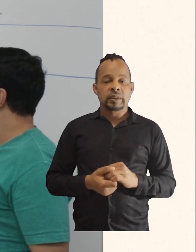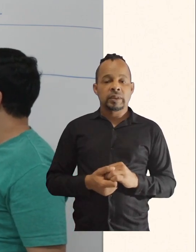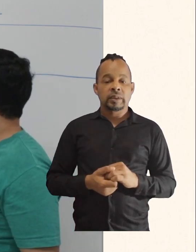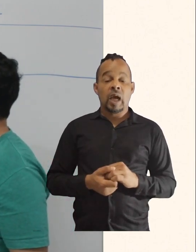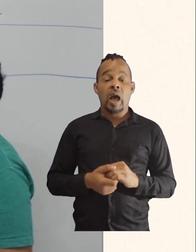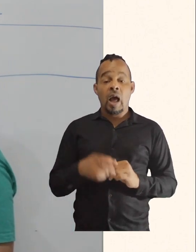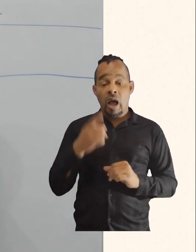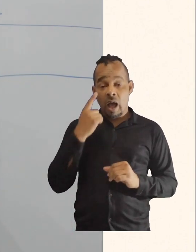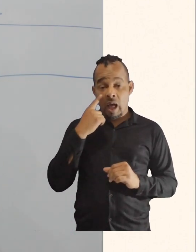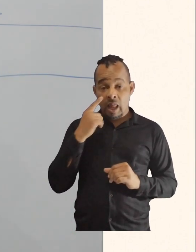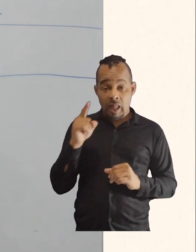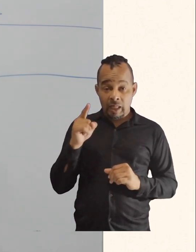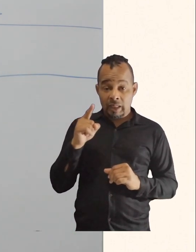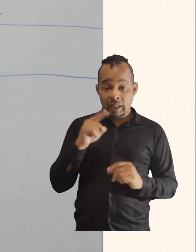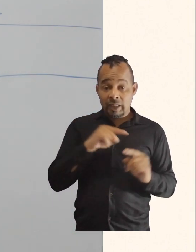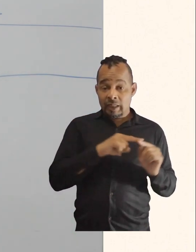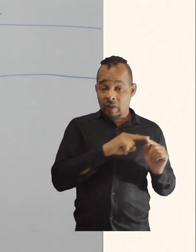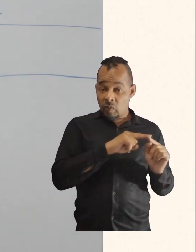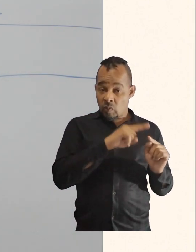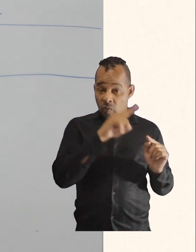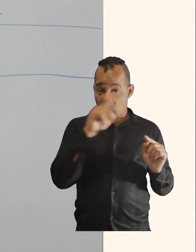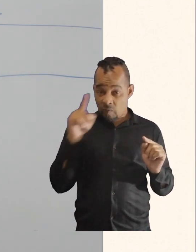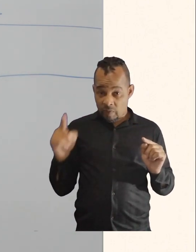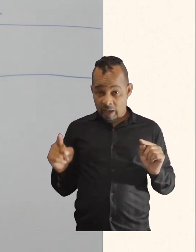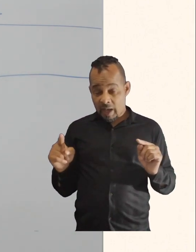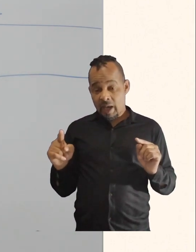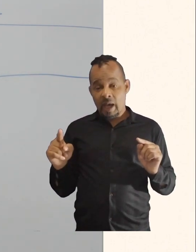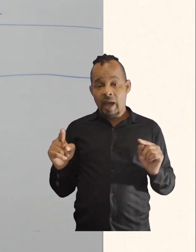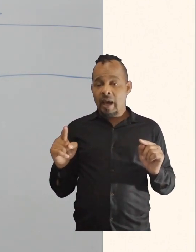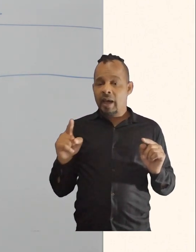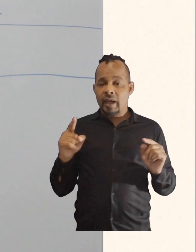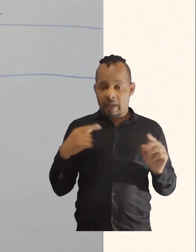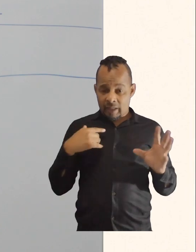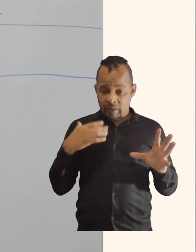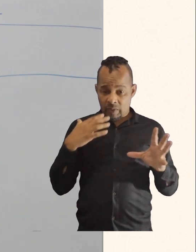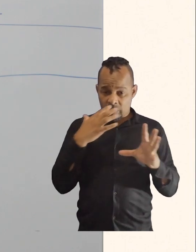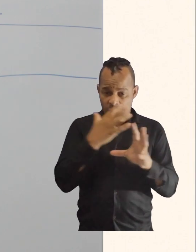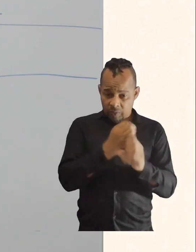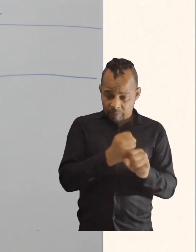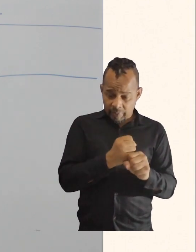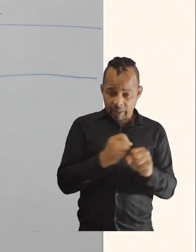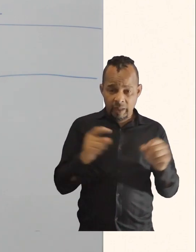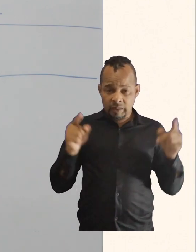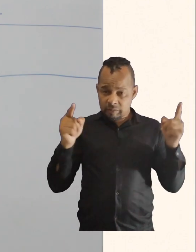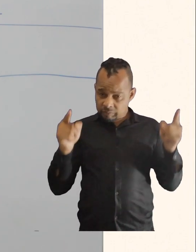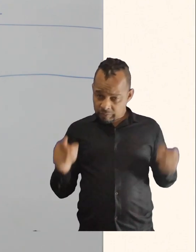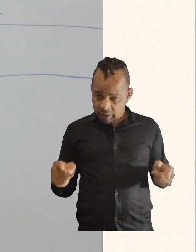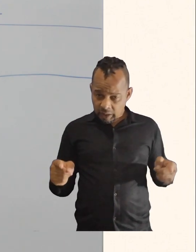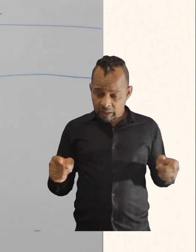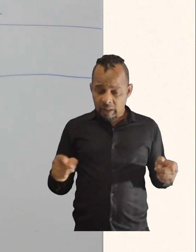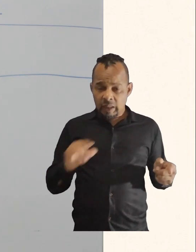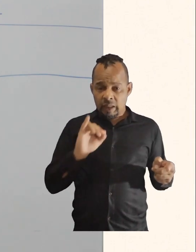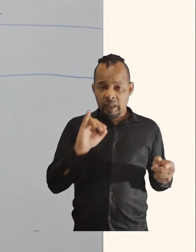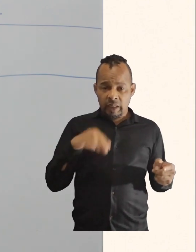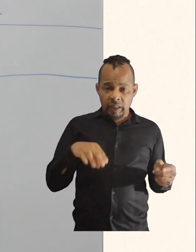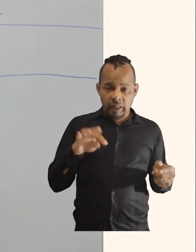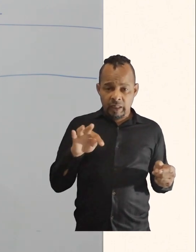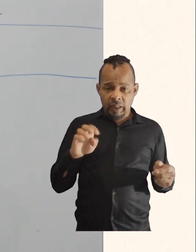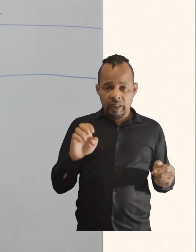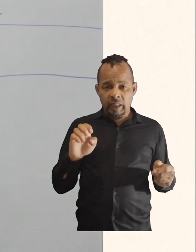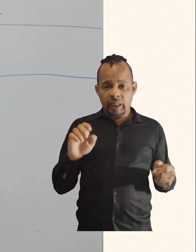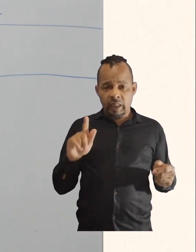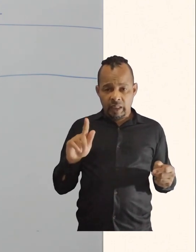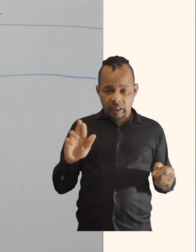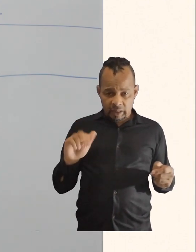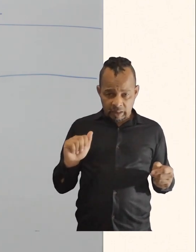a 0. Pessoal, olha só, essa curva se eu somar essa integral toda, é como se eu fosse pela